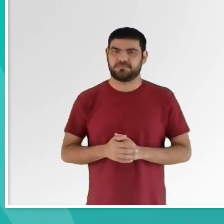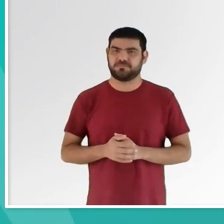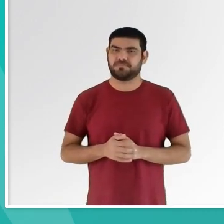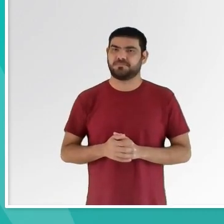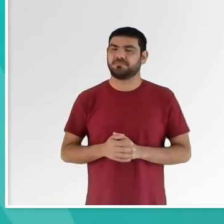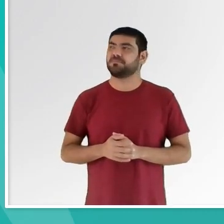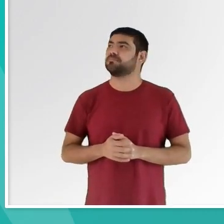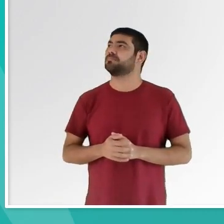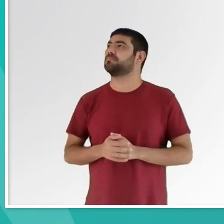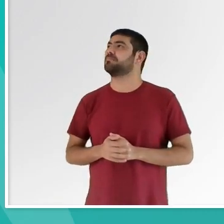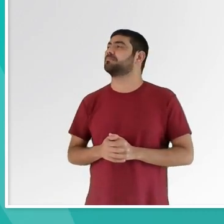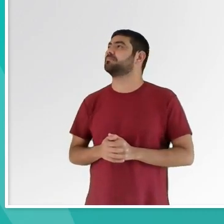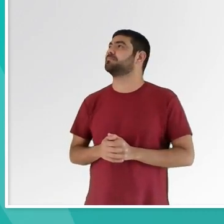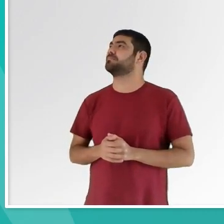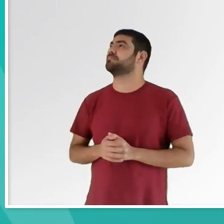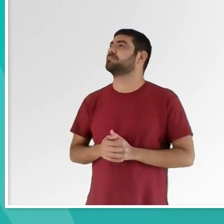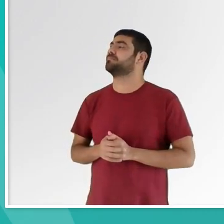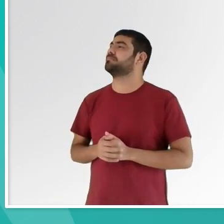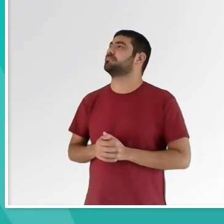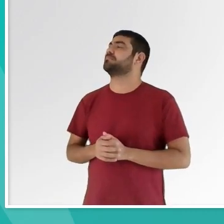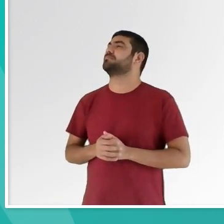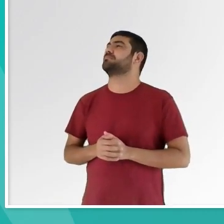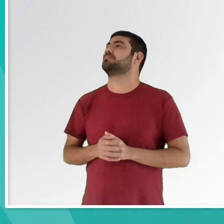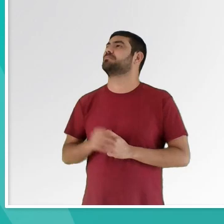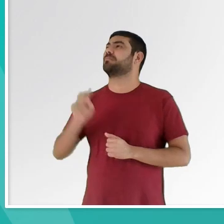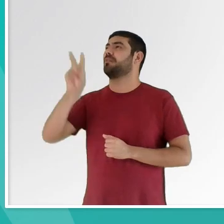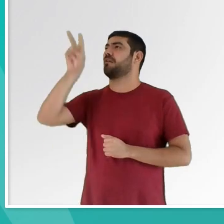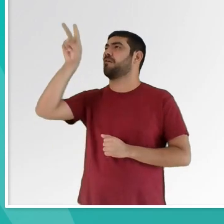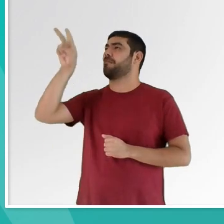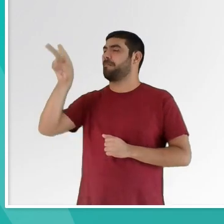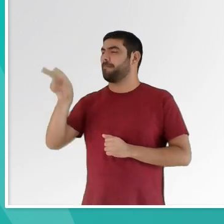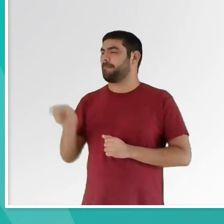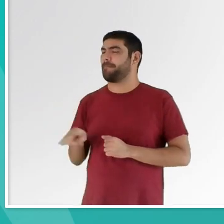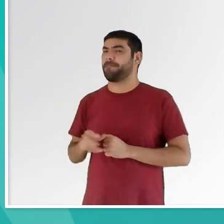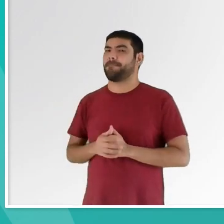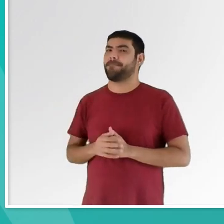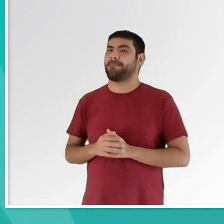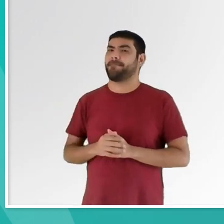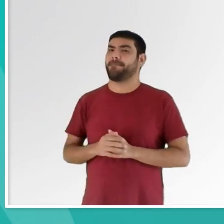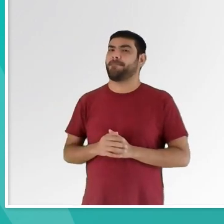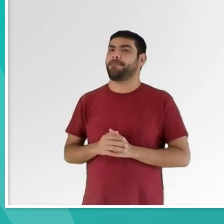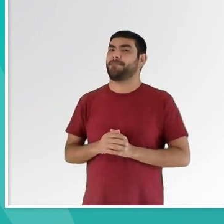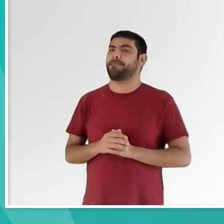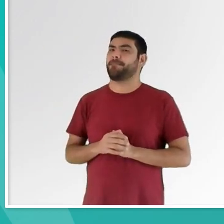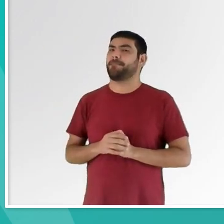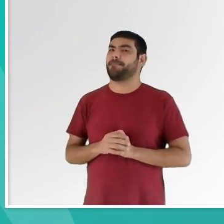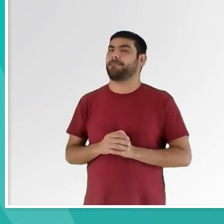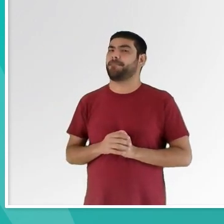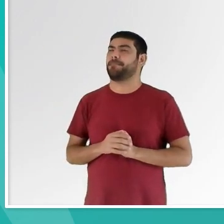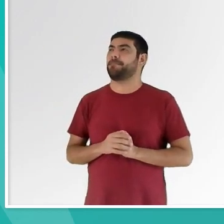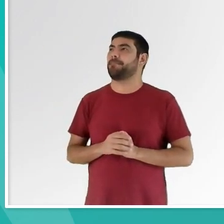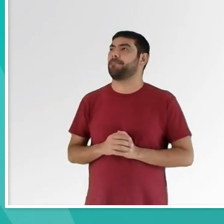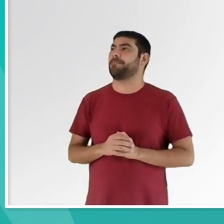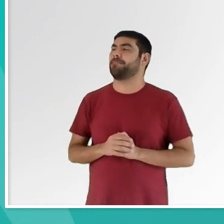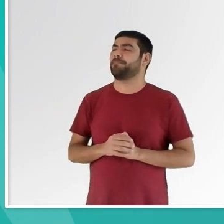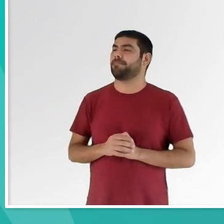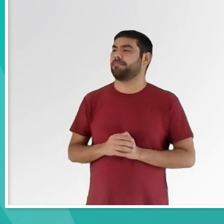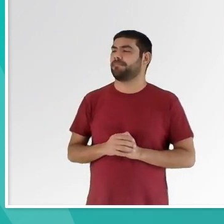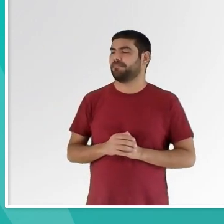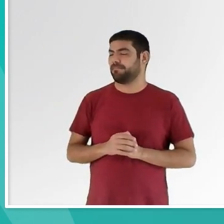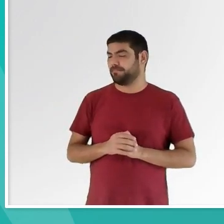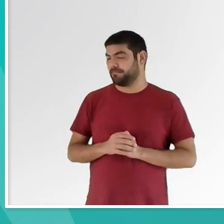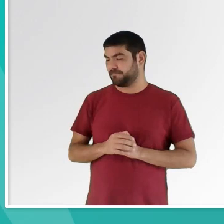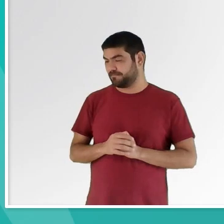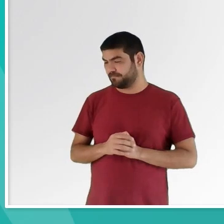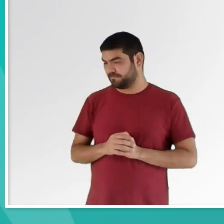fazer aquilo que manda. Desenho livre é fazer um desenho que vem à sua cabeça, tipo um desenho que